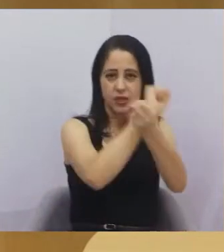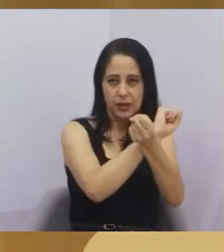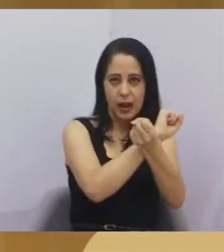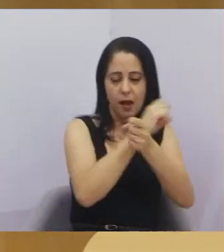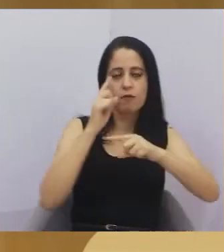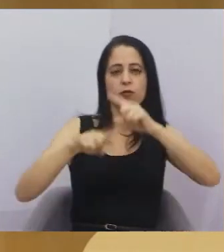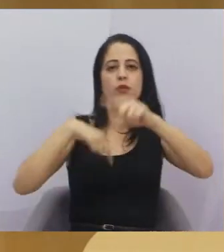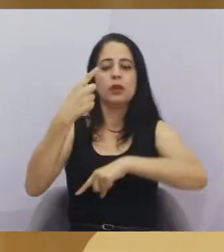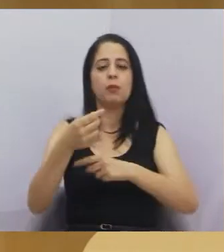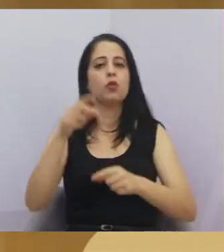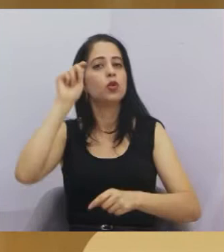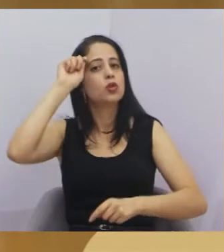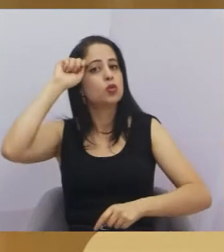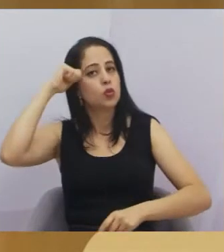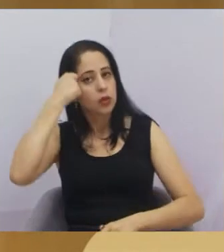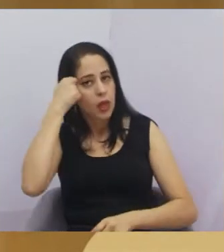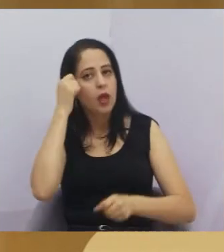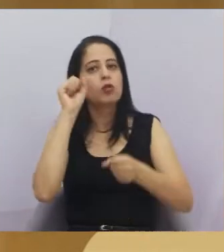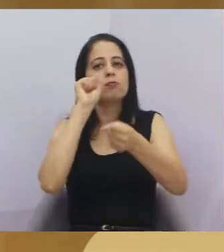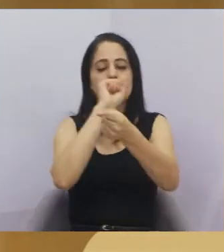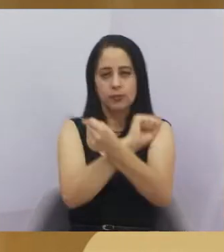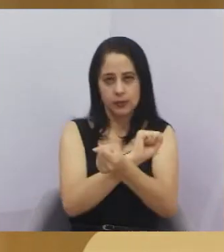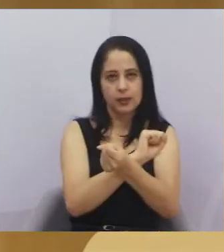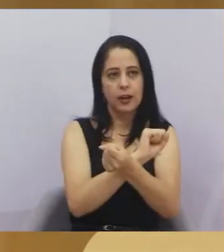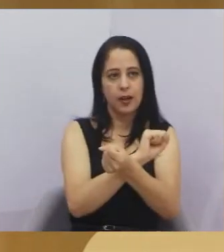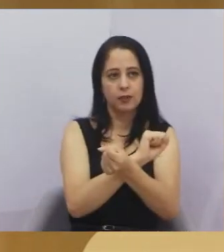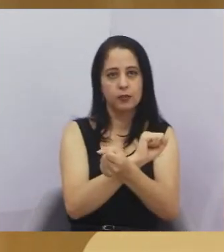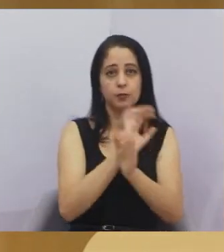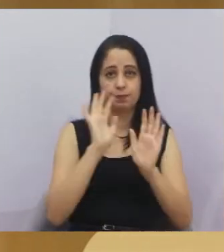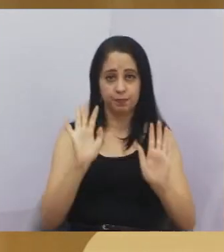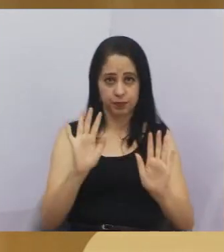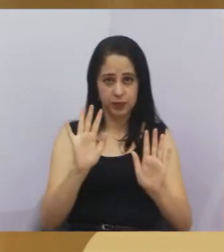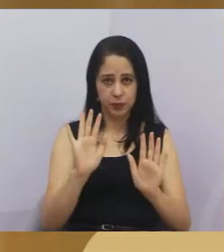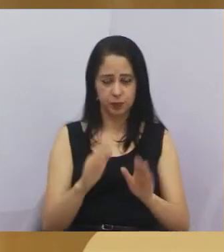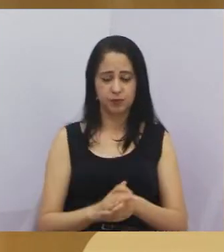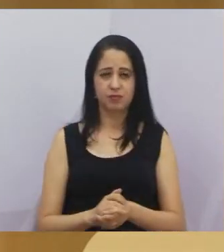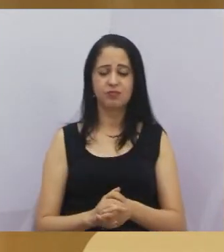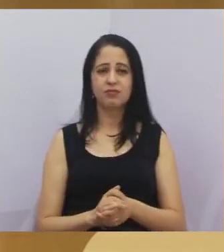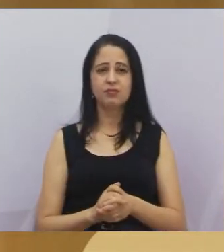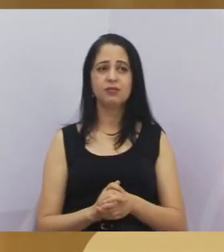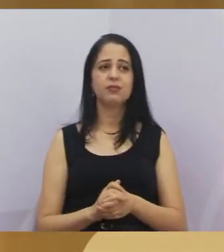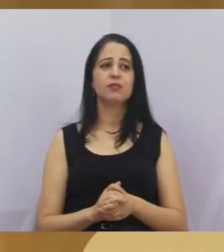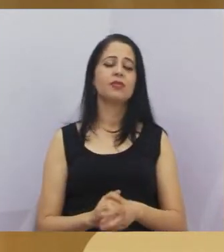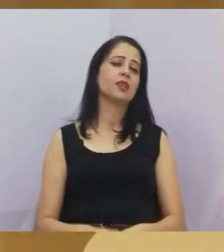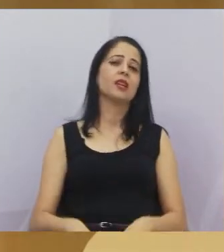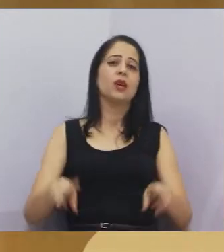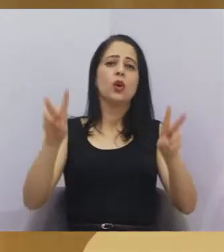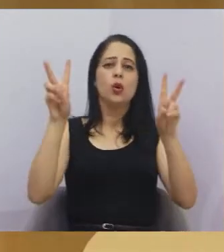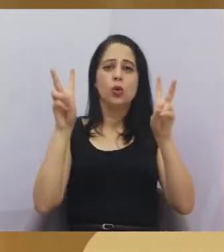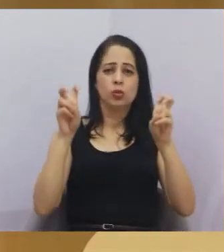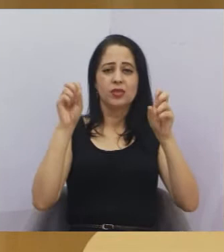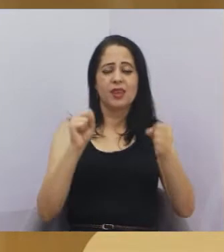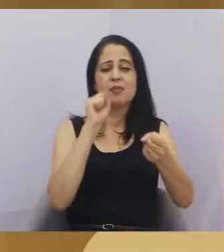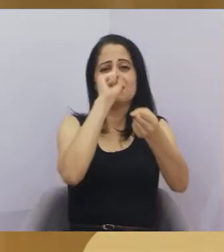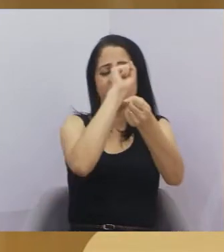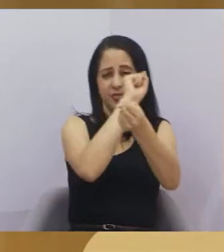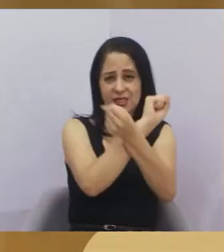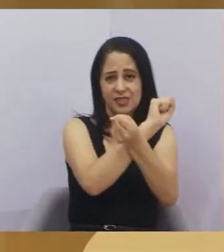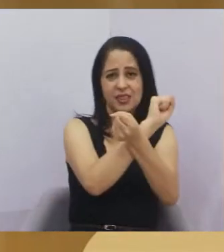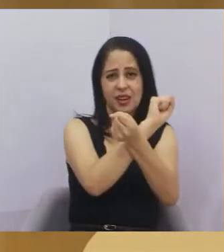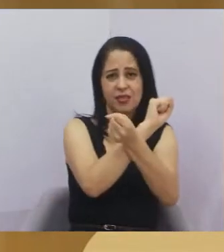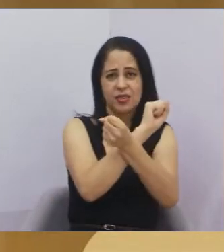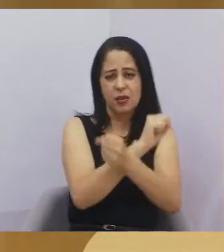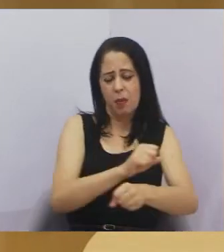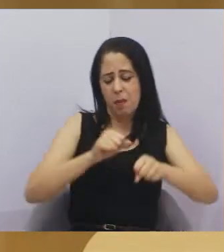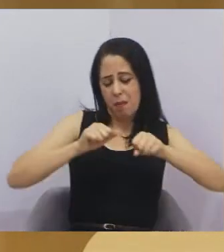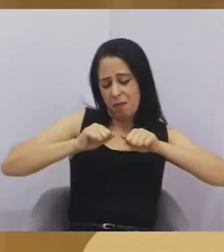Importante nós atentarmos que a escravidão também afetou milhões de indígenas e disseminou preconceitos em nosso país contra esse